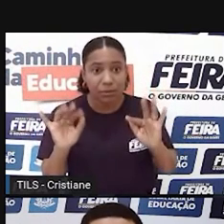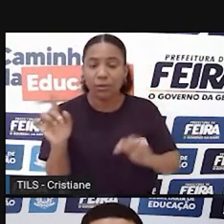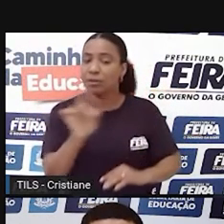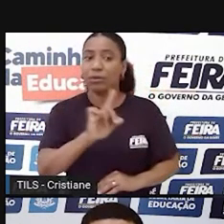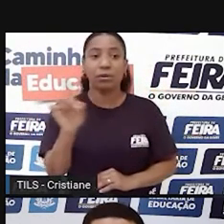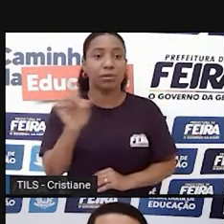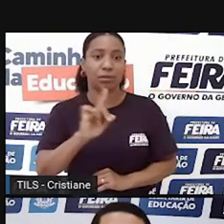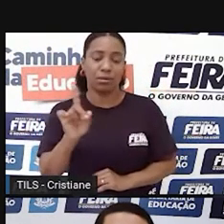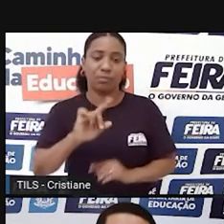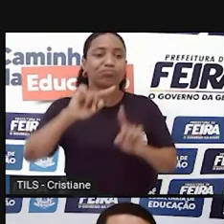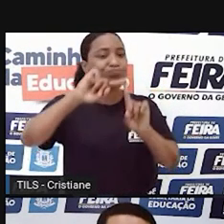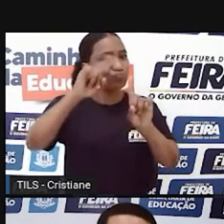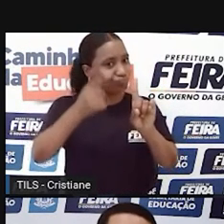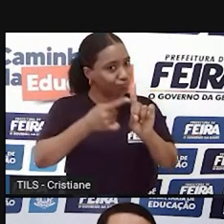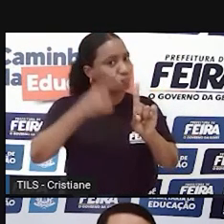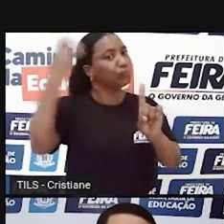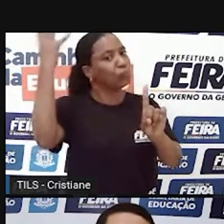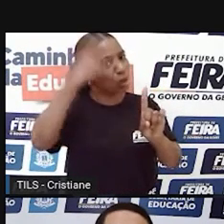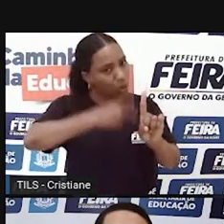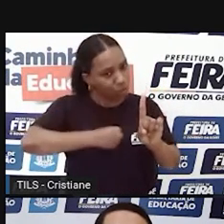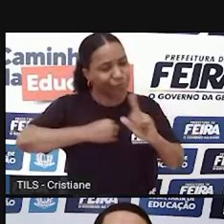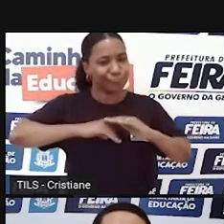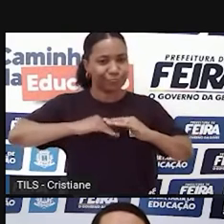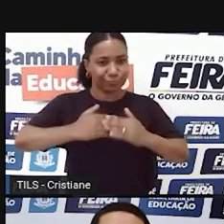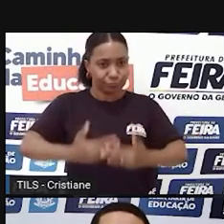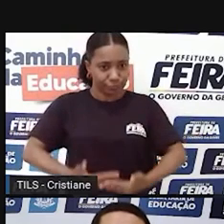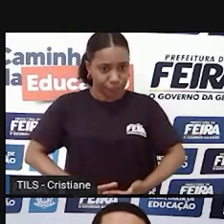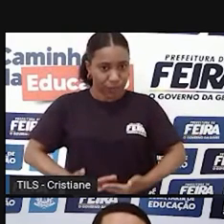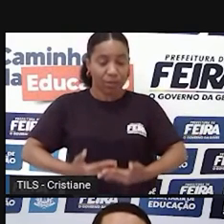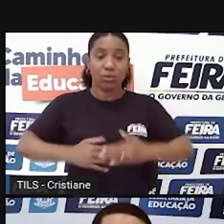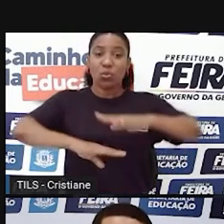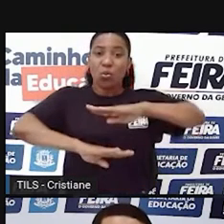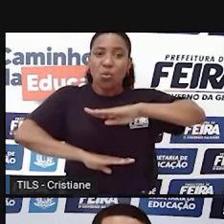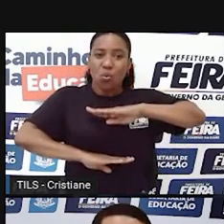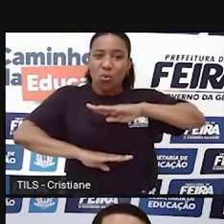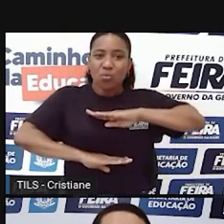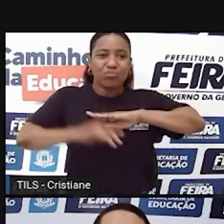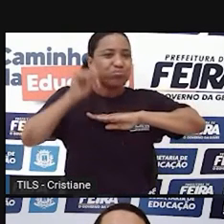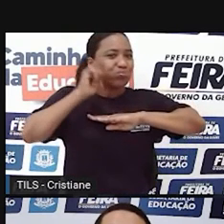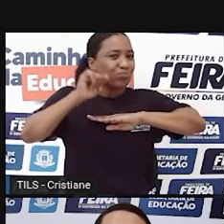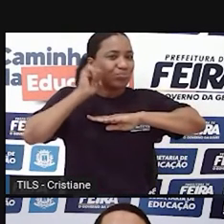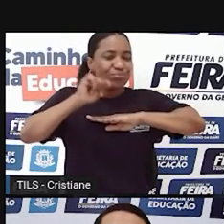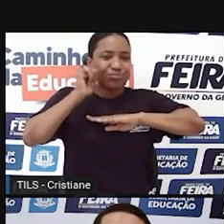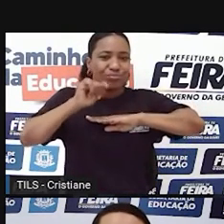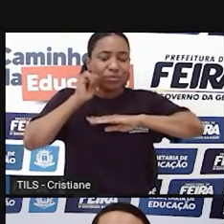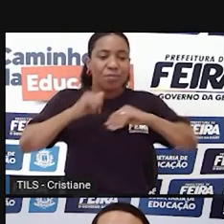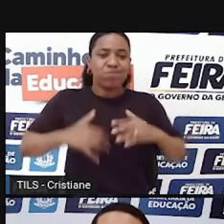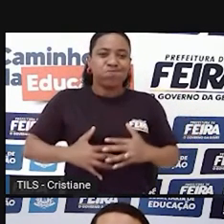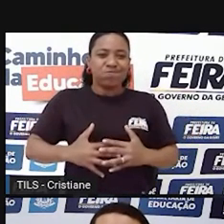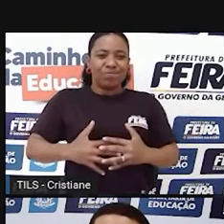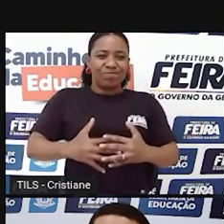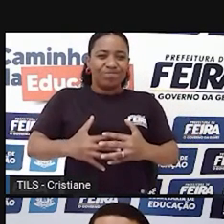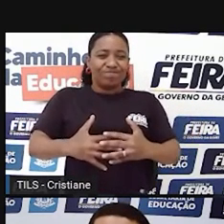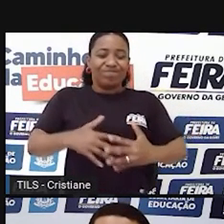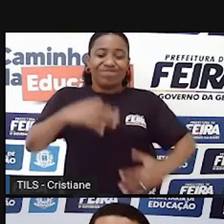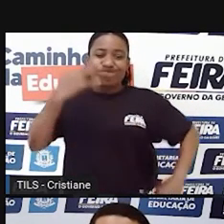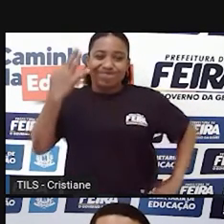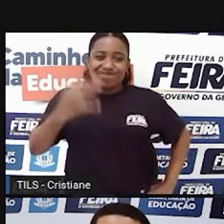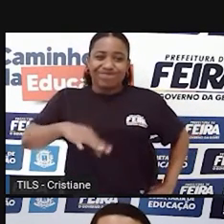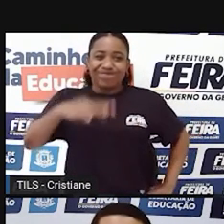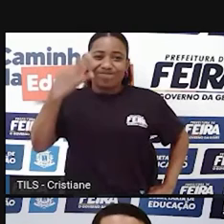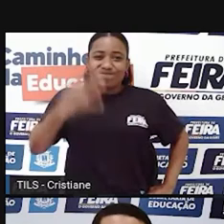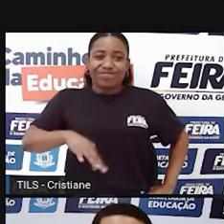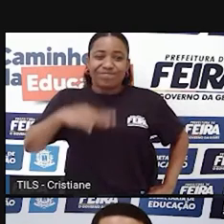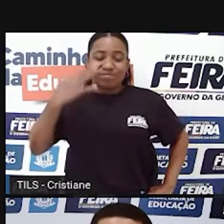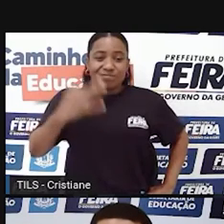bonito, fato, mas tem muitas consequências para o corpo da mulher, né? Então, a mulher é quem vai ter essas consequências.